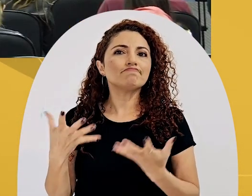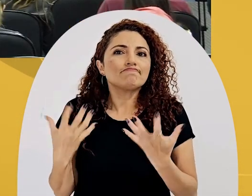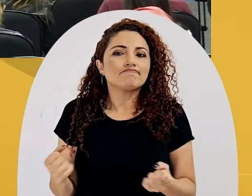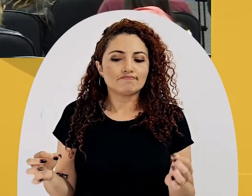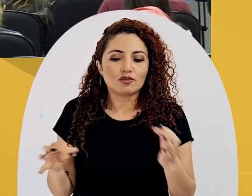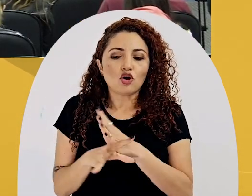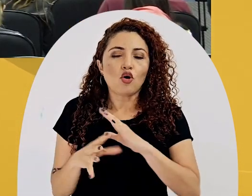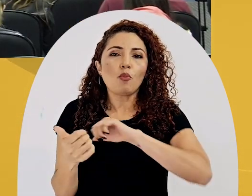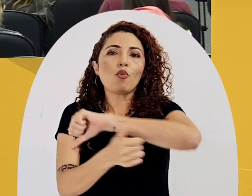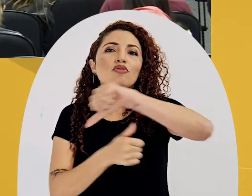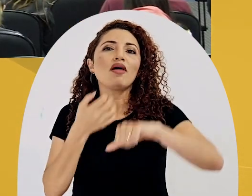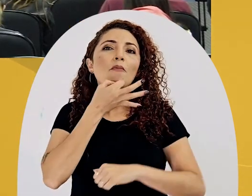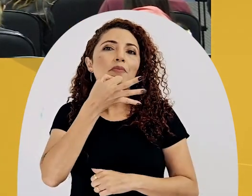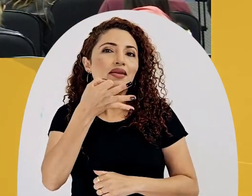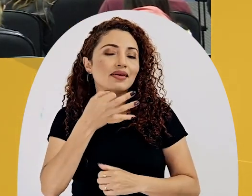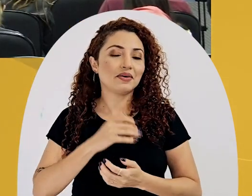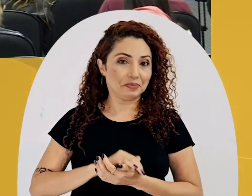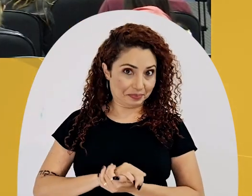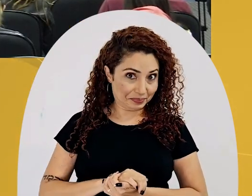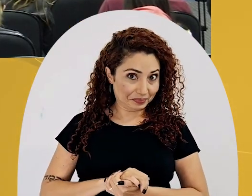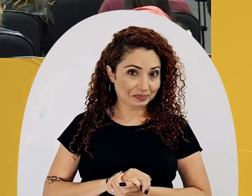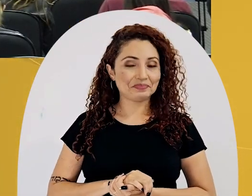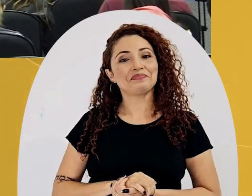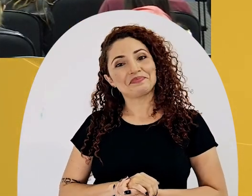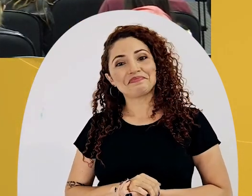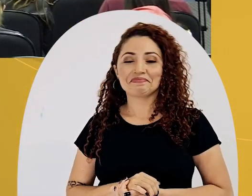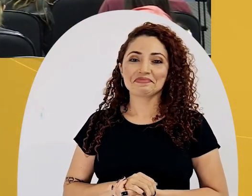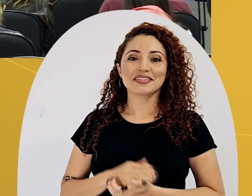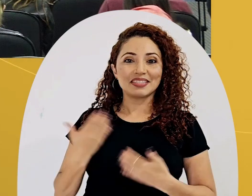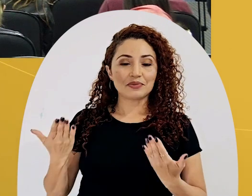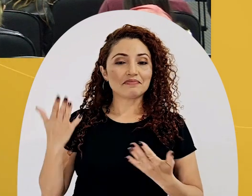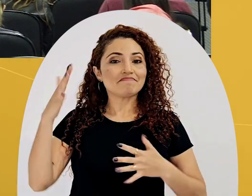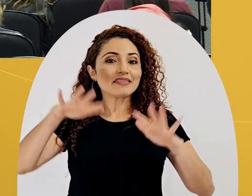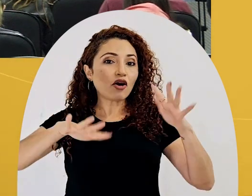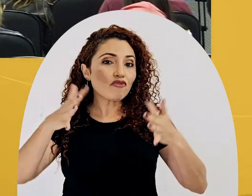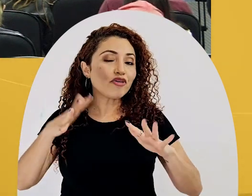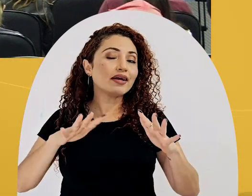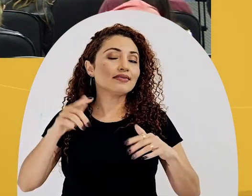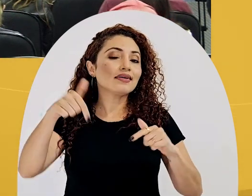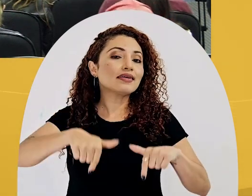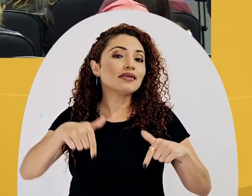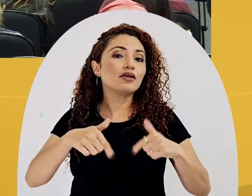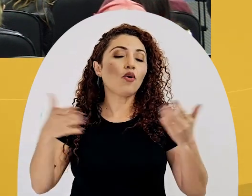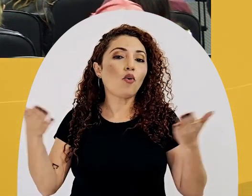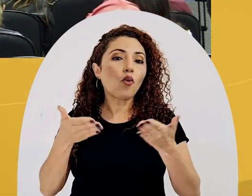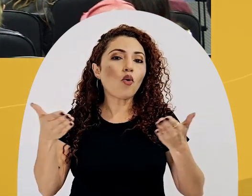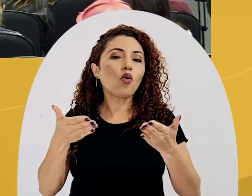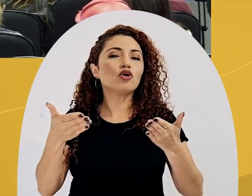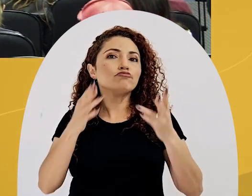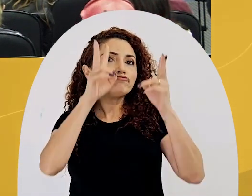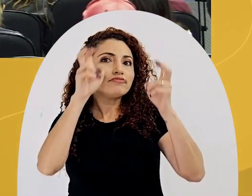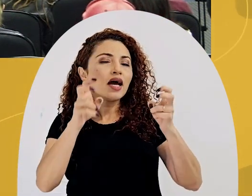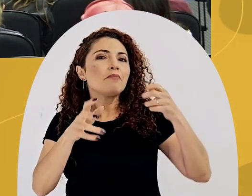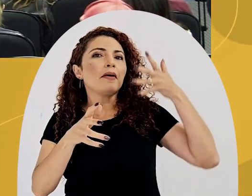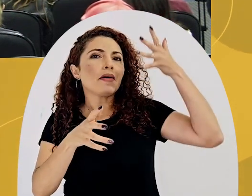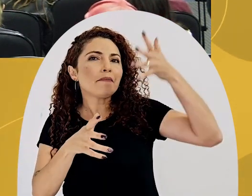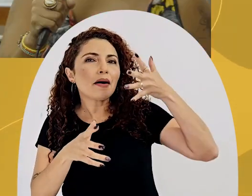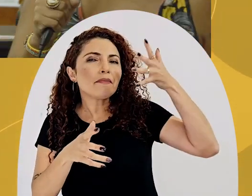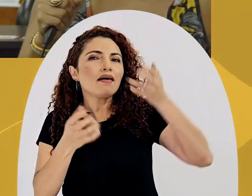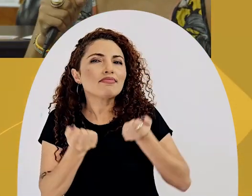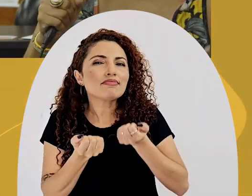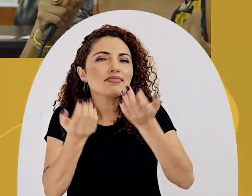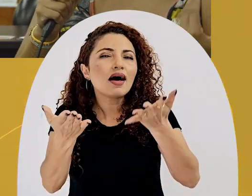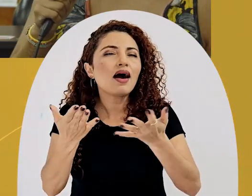essa reflexão? Pode ser que aqui alguns temas gerem reflexões, gerem